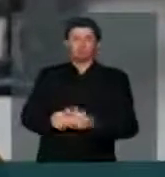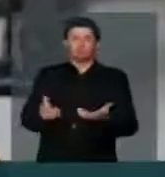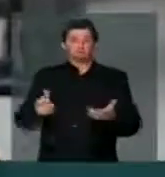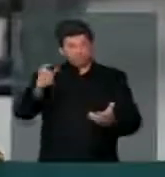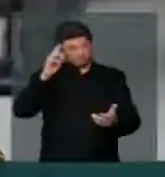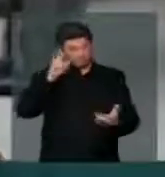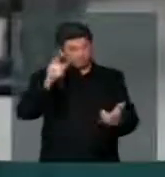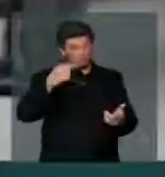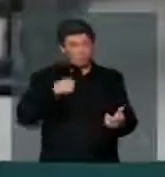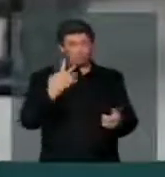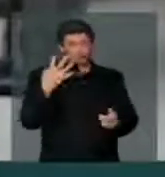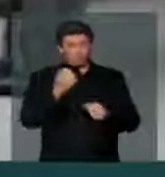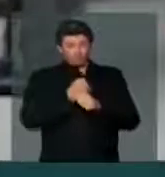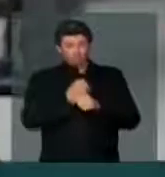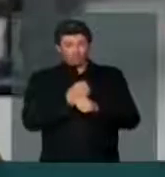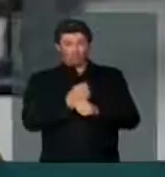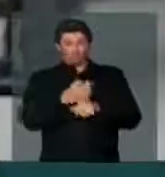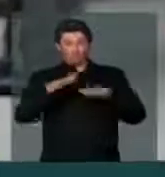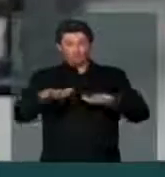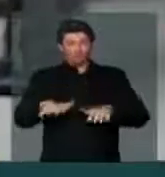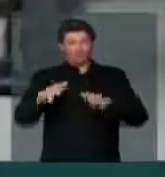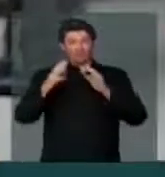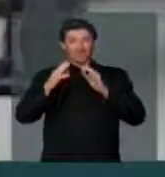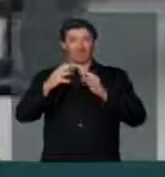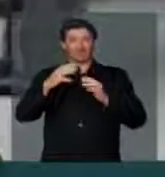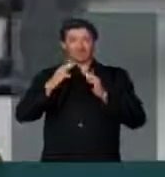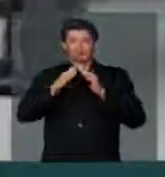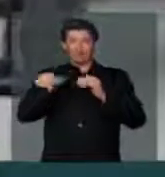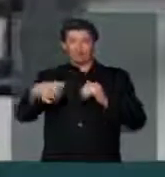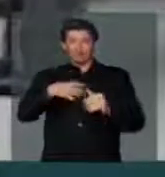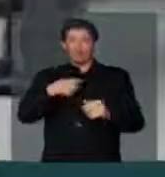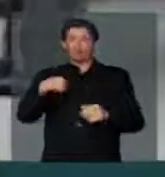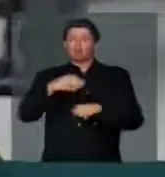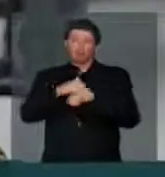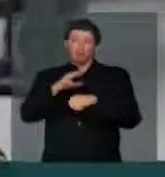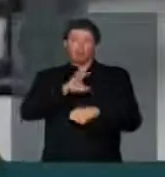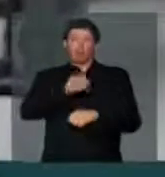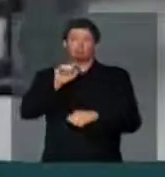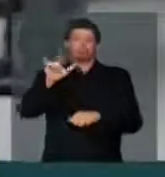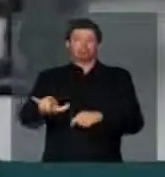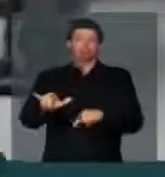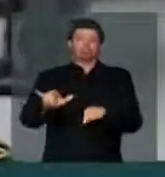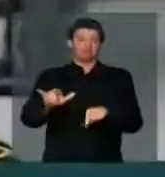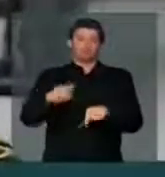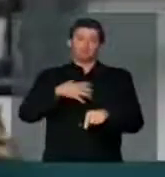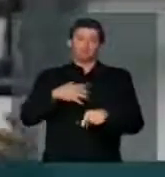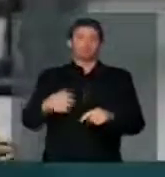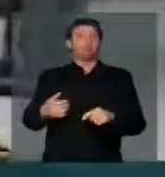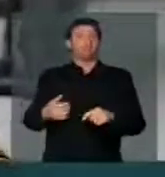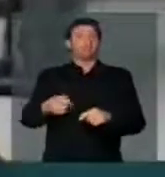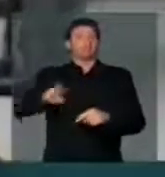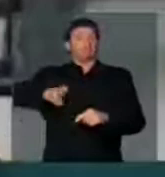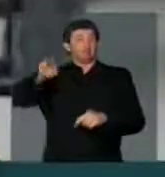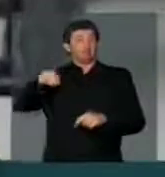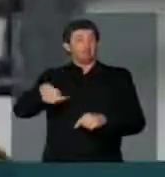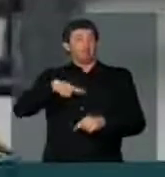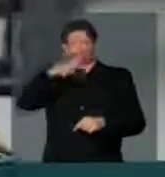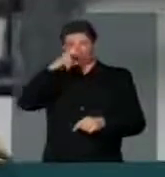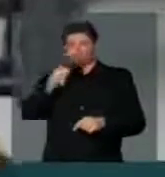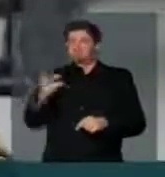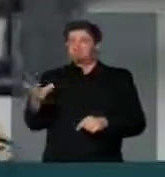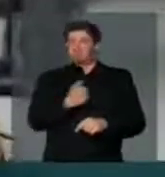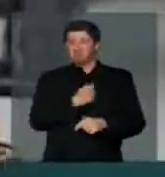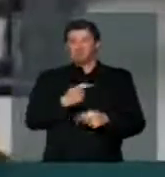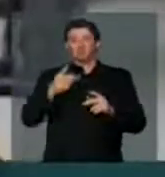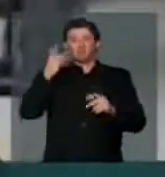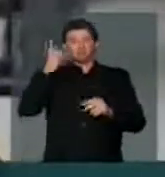que passei 4 anos da minha vida na Bahia, terra que eu tenho muito carinho, fico feliz em ver que a Bahia está muito bem representada aqui com